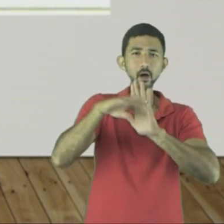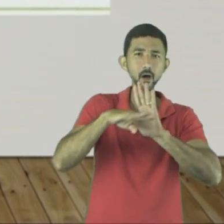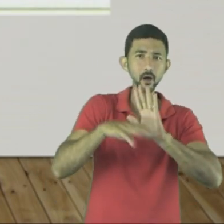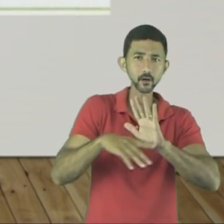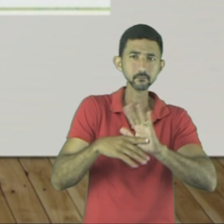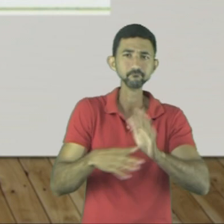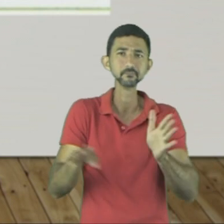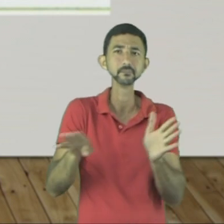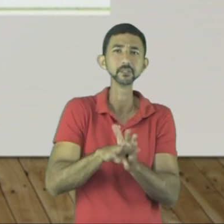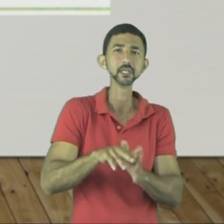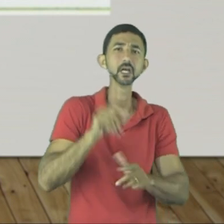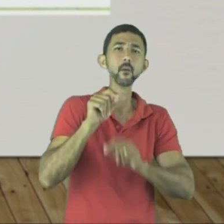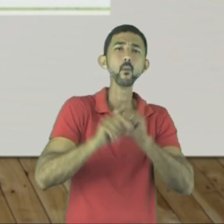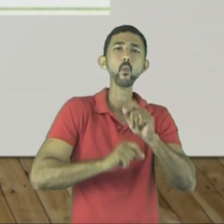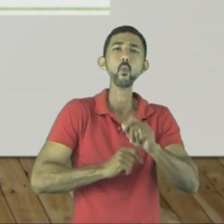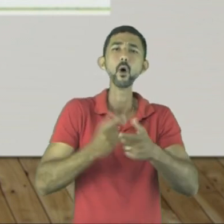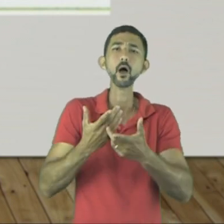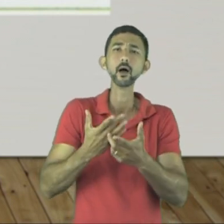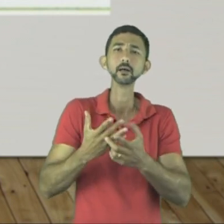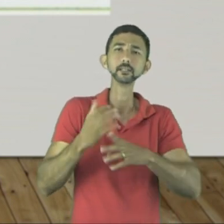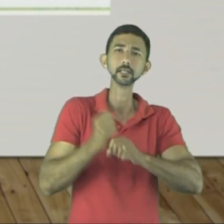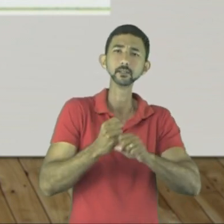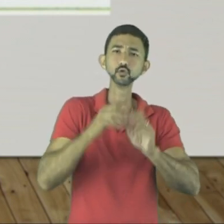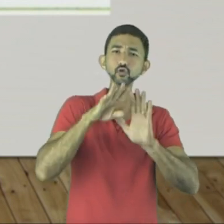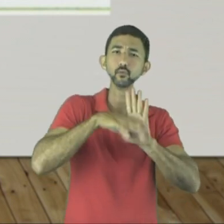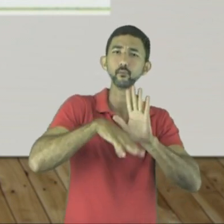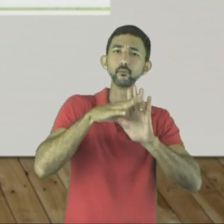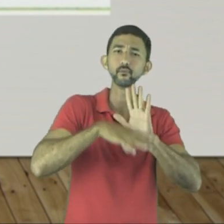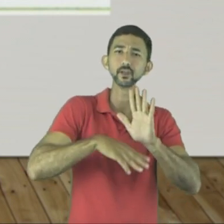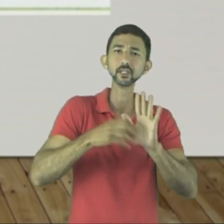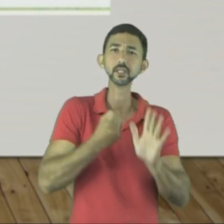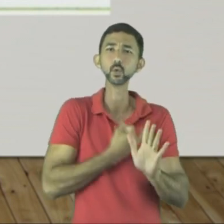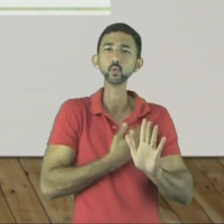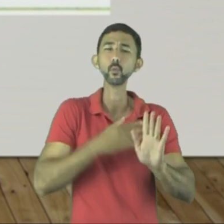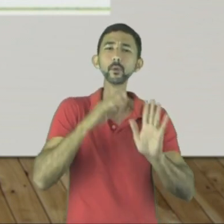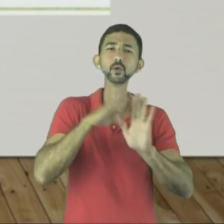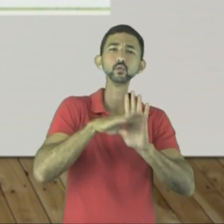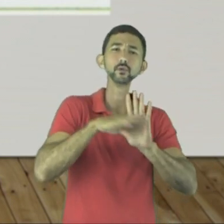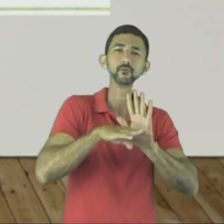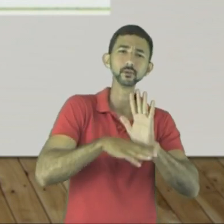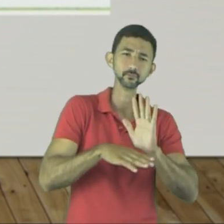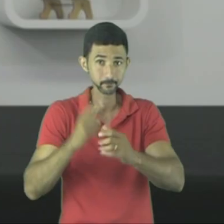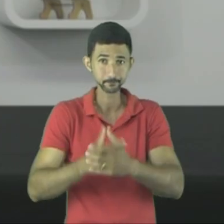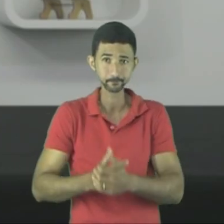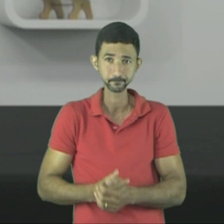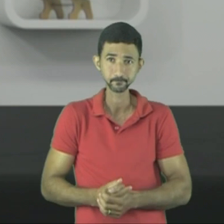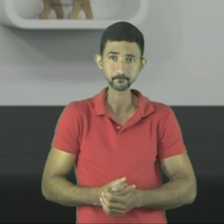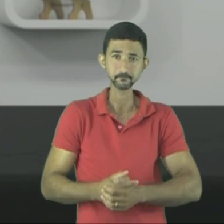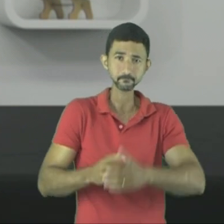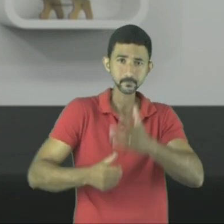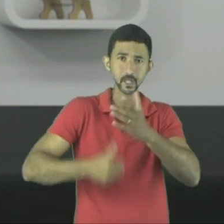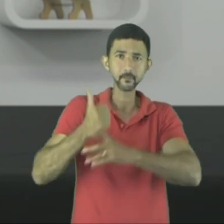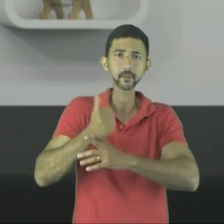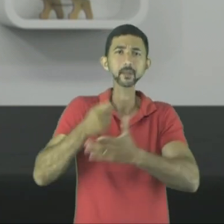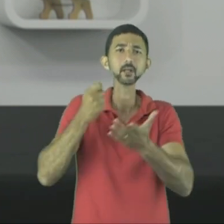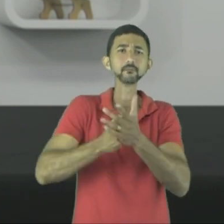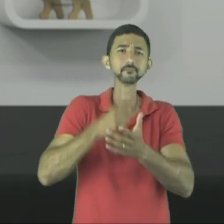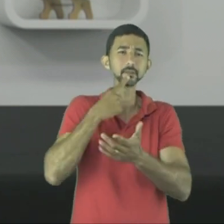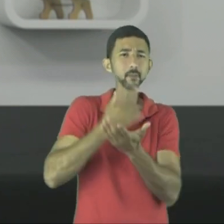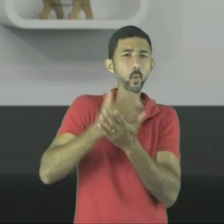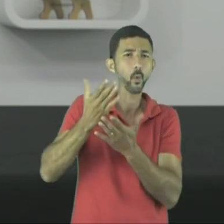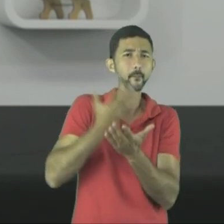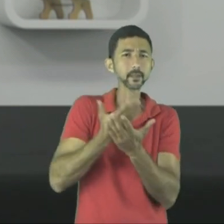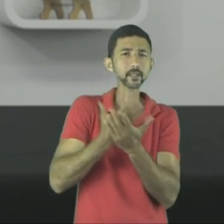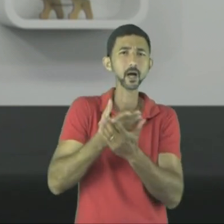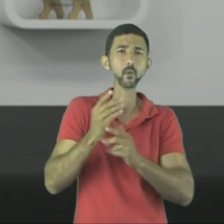nós chegamos na decomposição de um número em fatores primos. A primeira afirmativa, lá no início